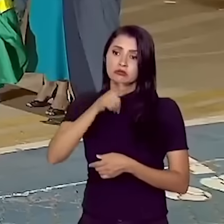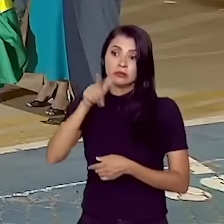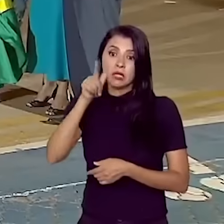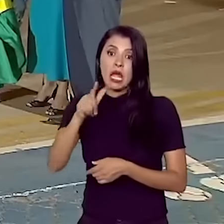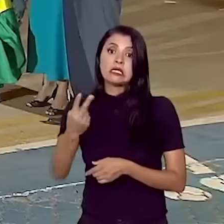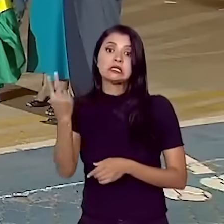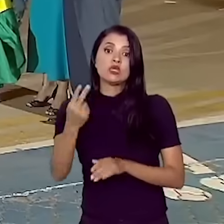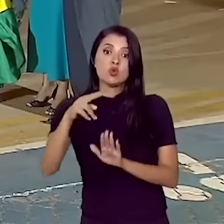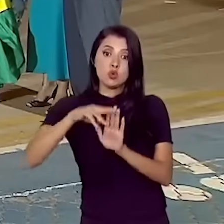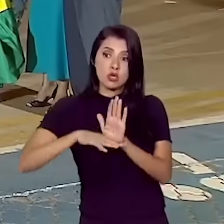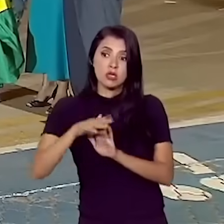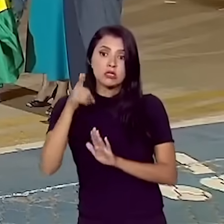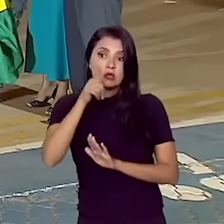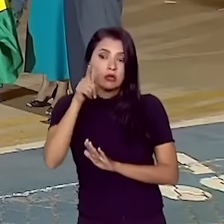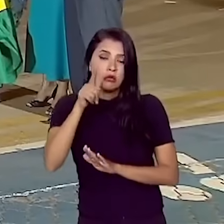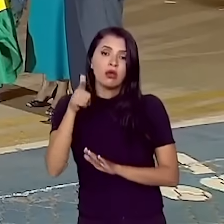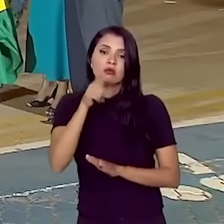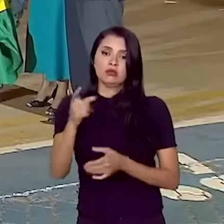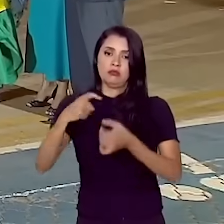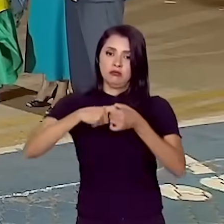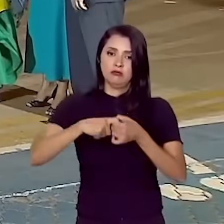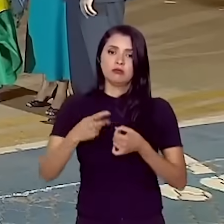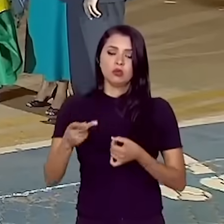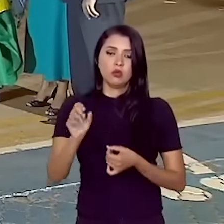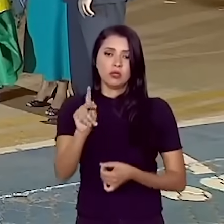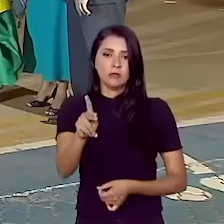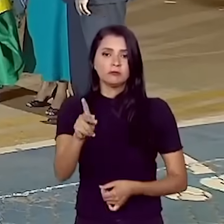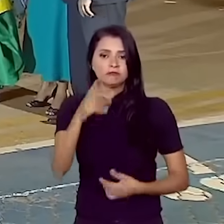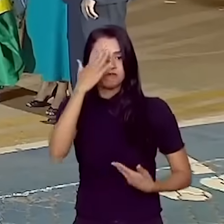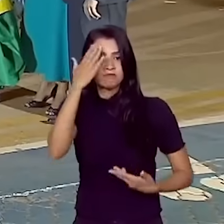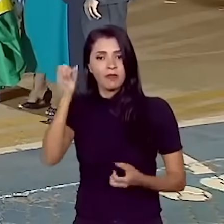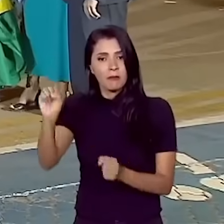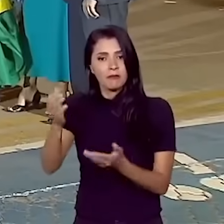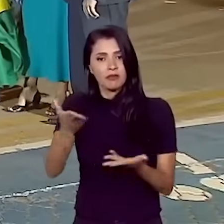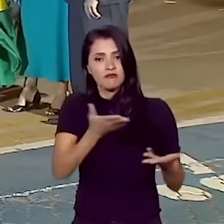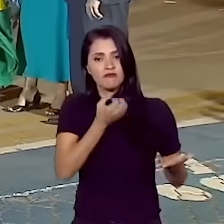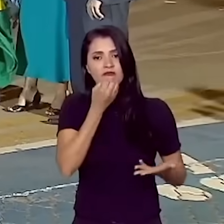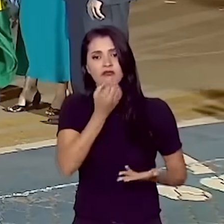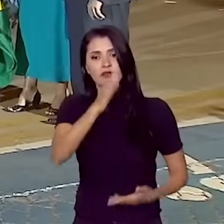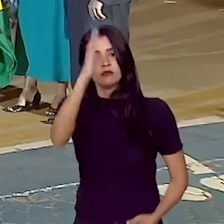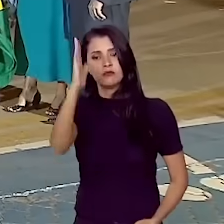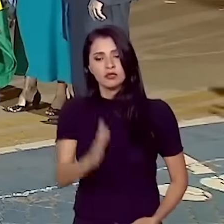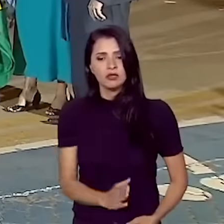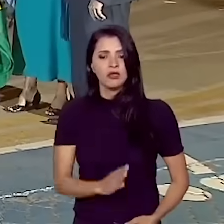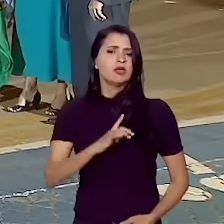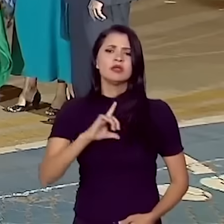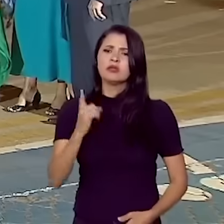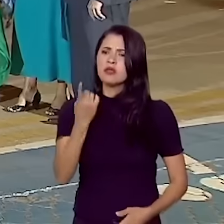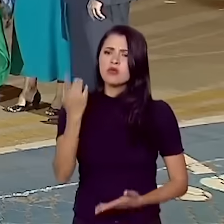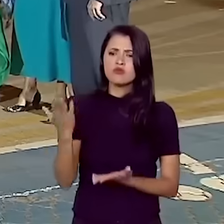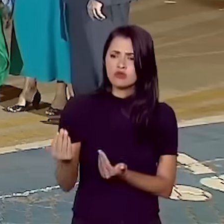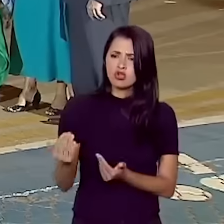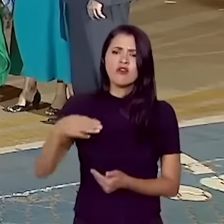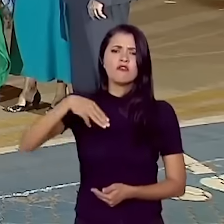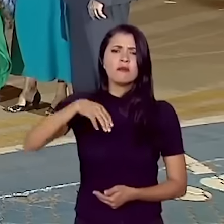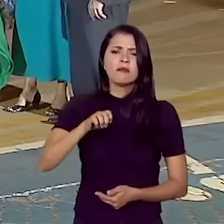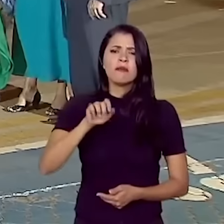Saddam, bem-vindo ao Brasil. Obrigado, querido. Presidente. Obrigado mesmo. Até uma... Tem uma jovem,